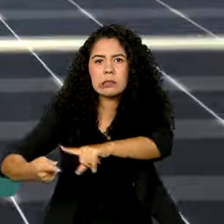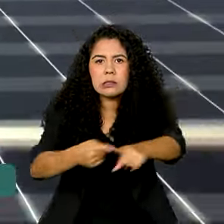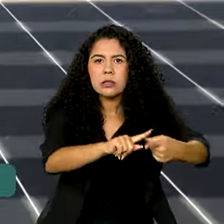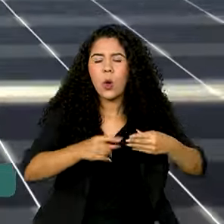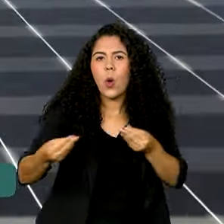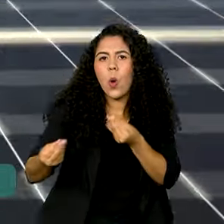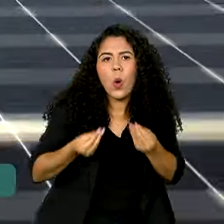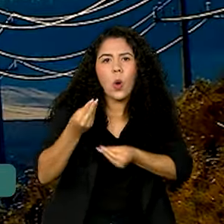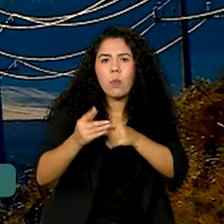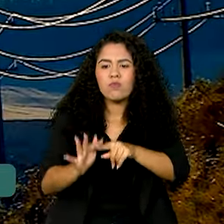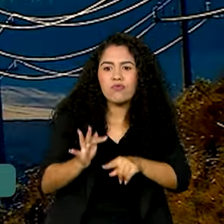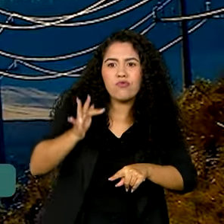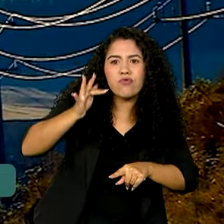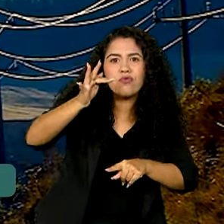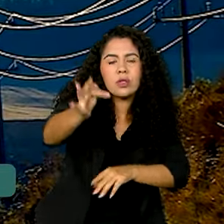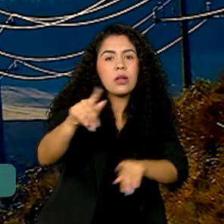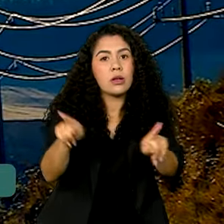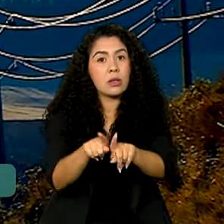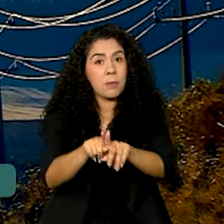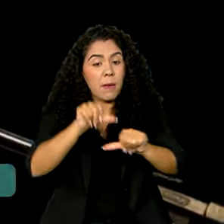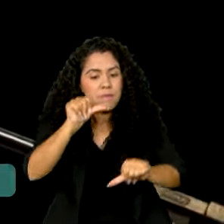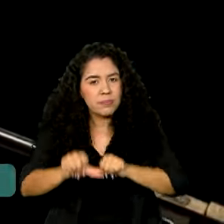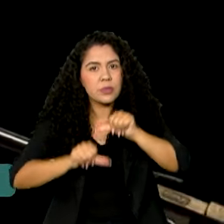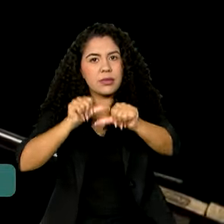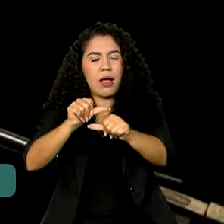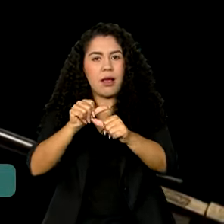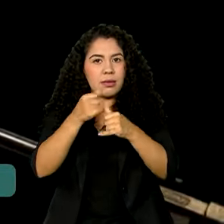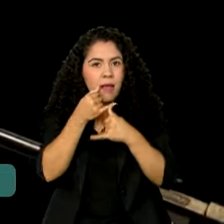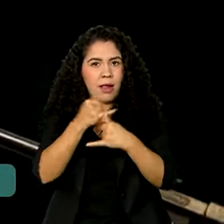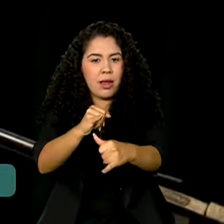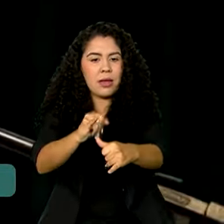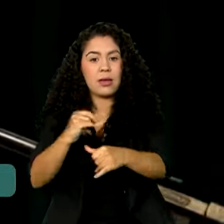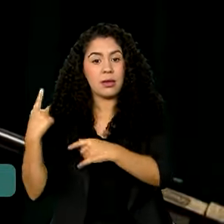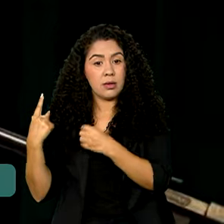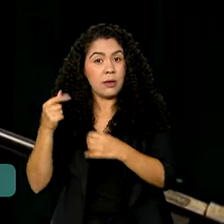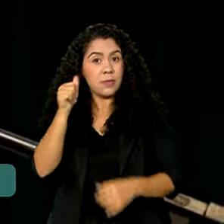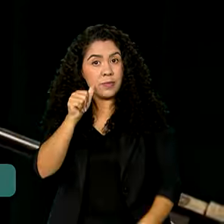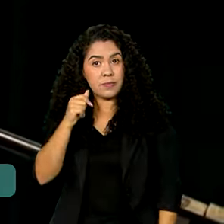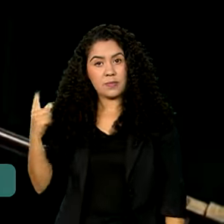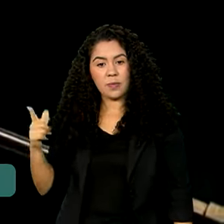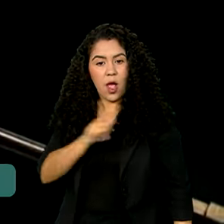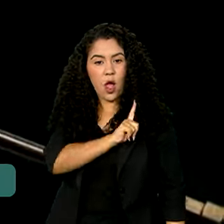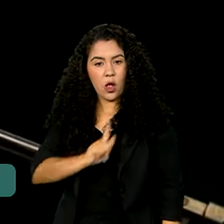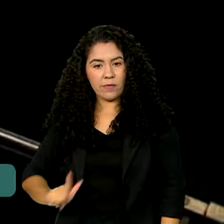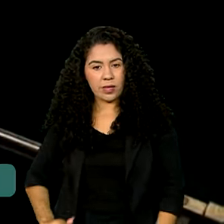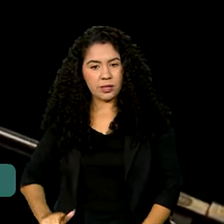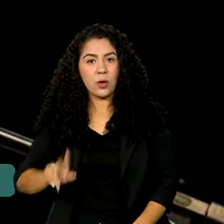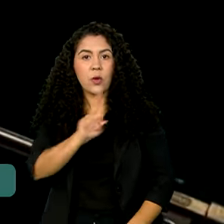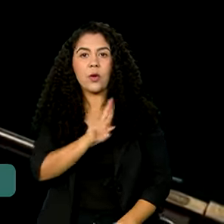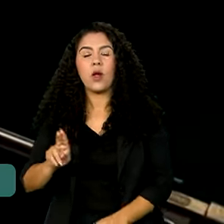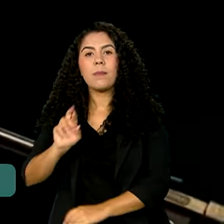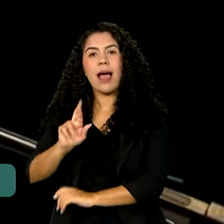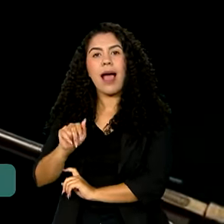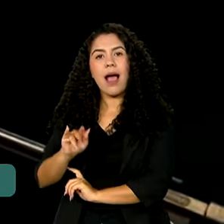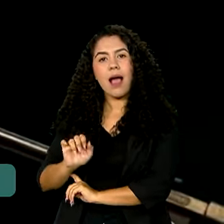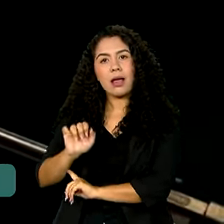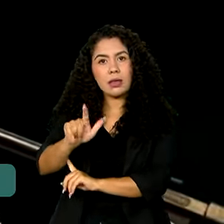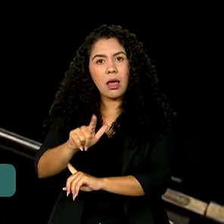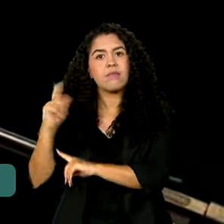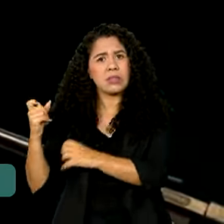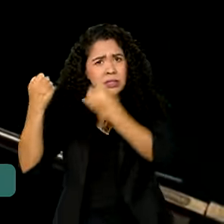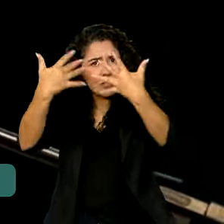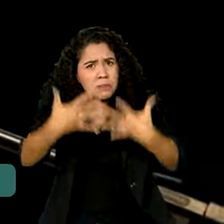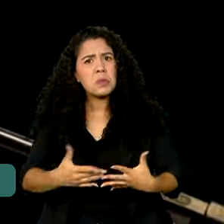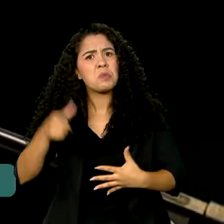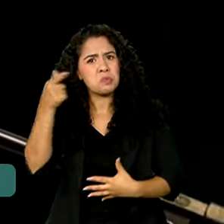e oportunidades da transição energética. Também presente no evento, a governadora Raquel Lira destacou